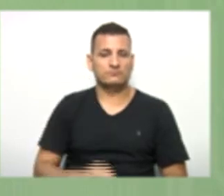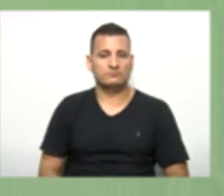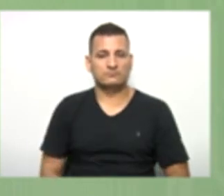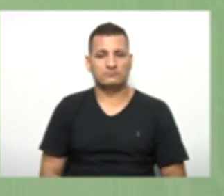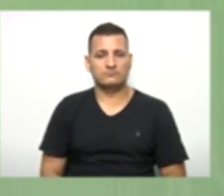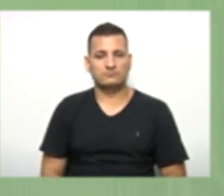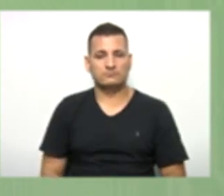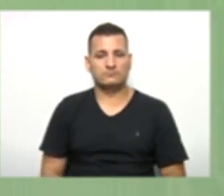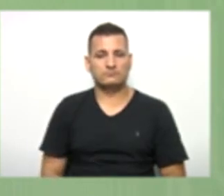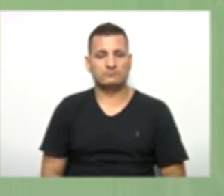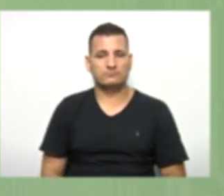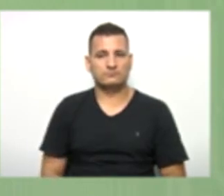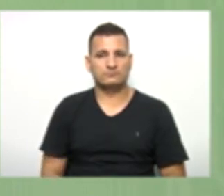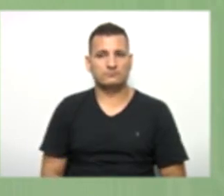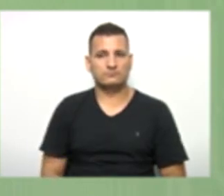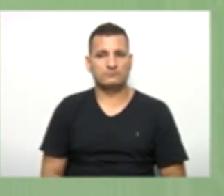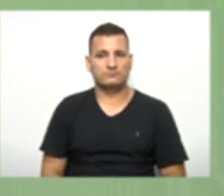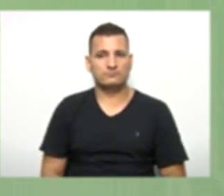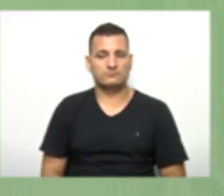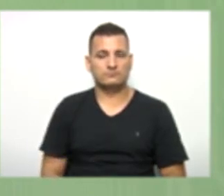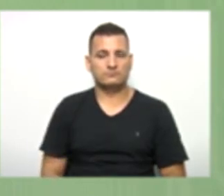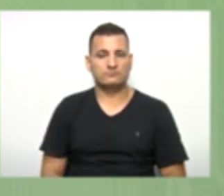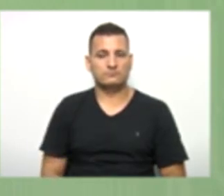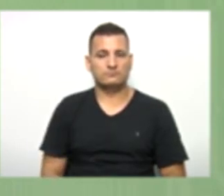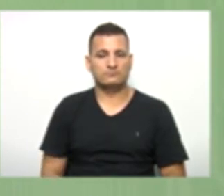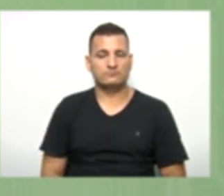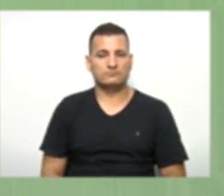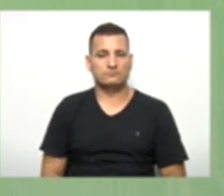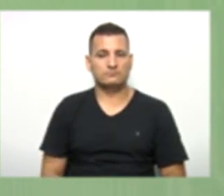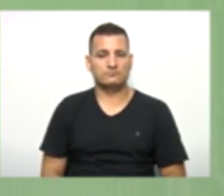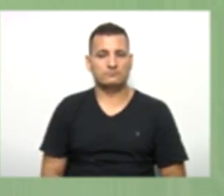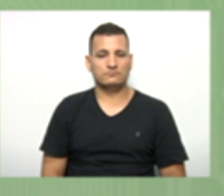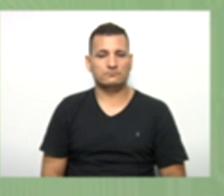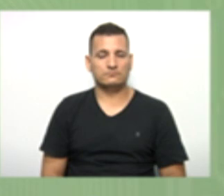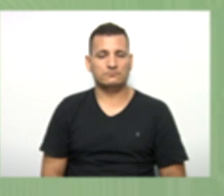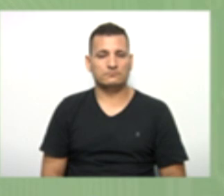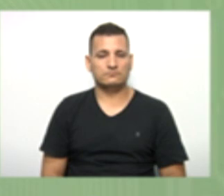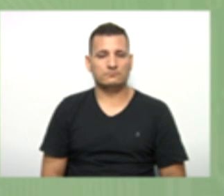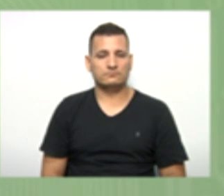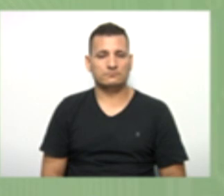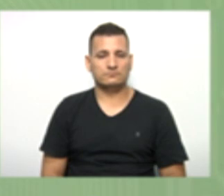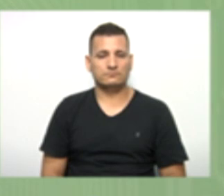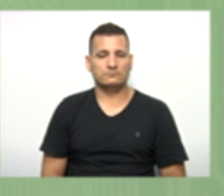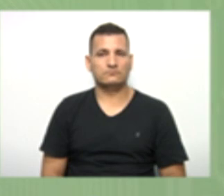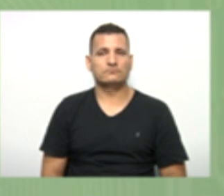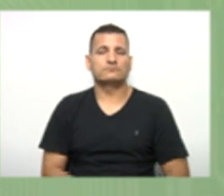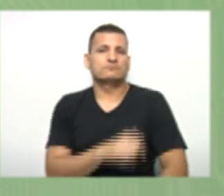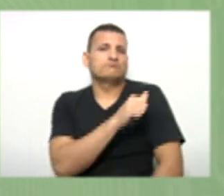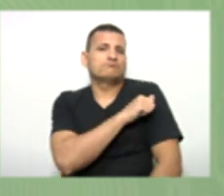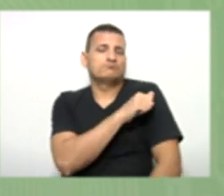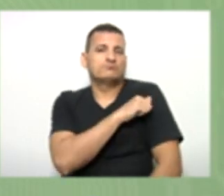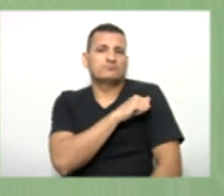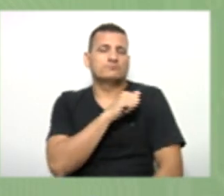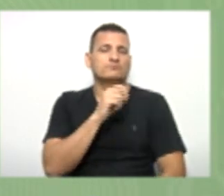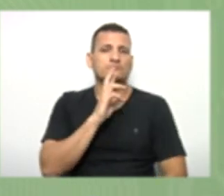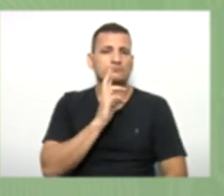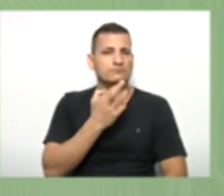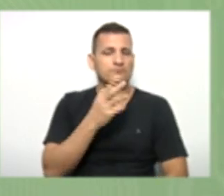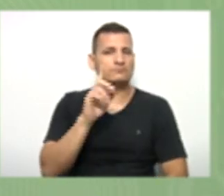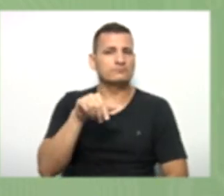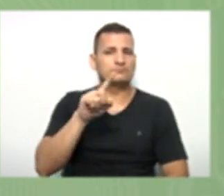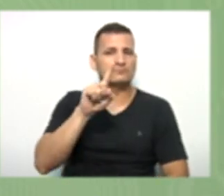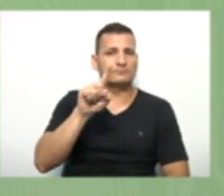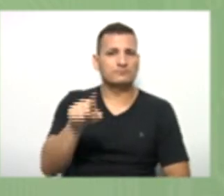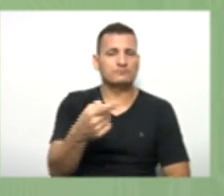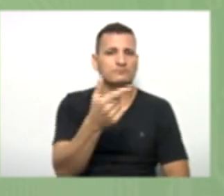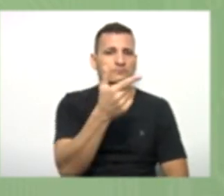Professora, o aluno da escola Paulo Freire, o Maxwell, disse que é 1.200 a resposta dessa alternativa. Da